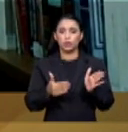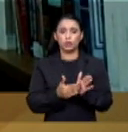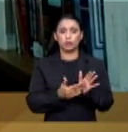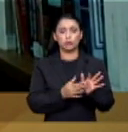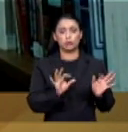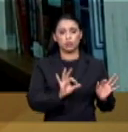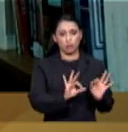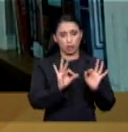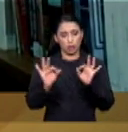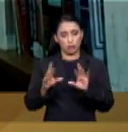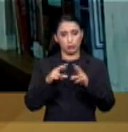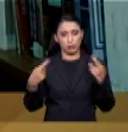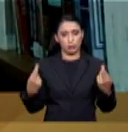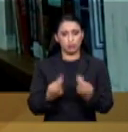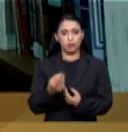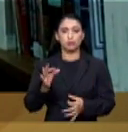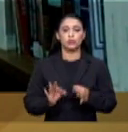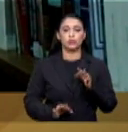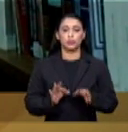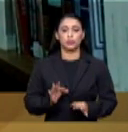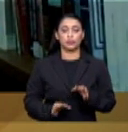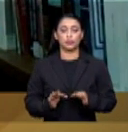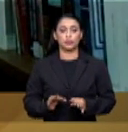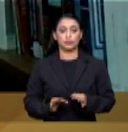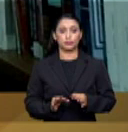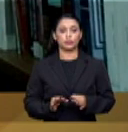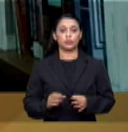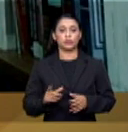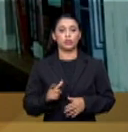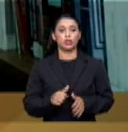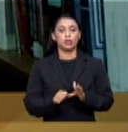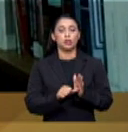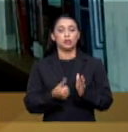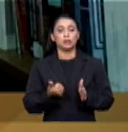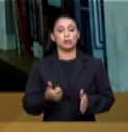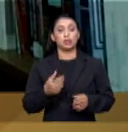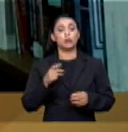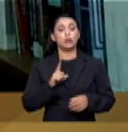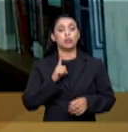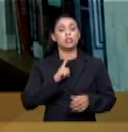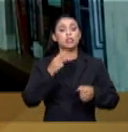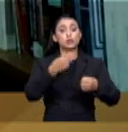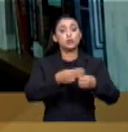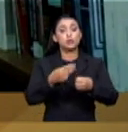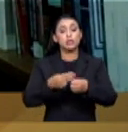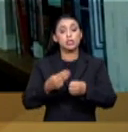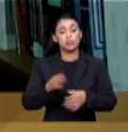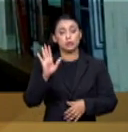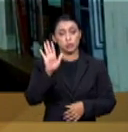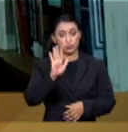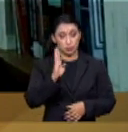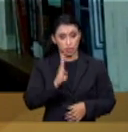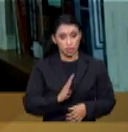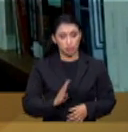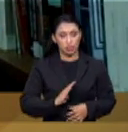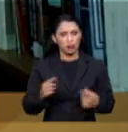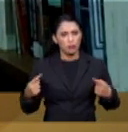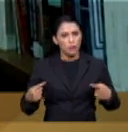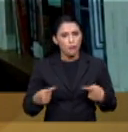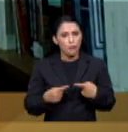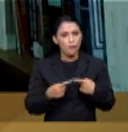sessão. Em primeiro lugar, a Abrasque, representando o interesse dos municípios brasileiros, gostaria de concordar com